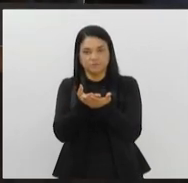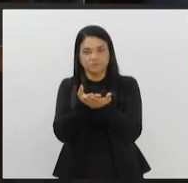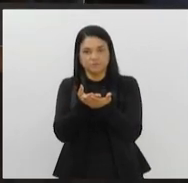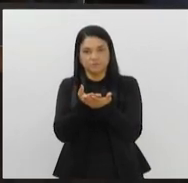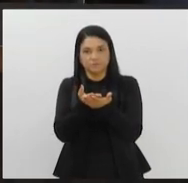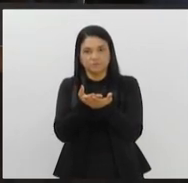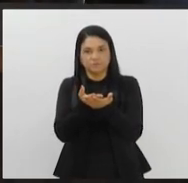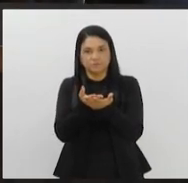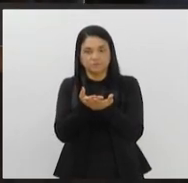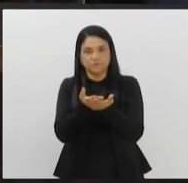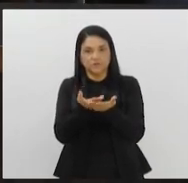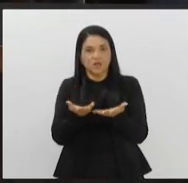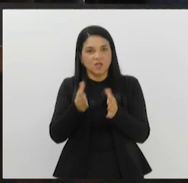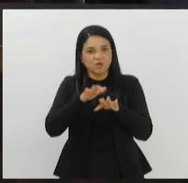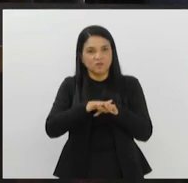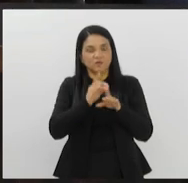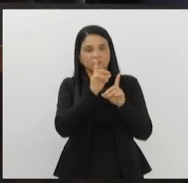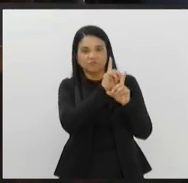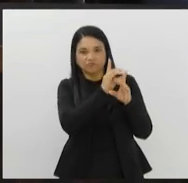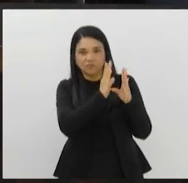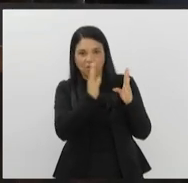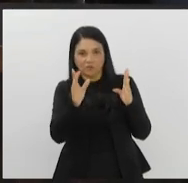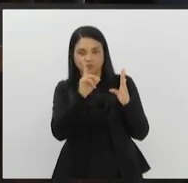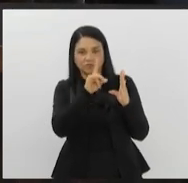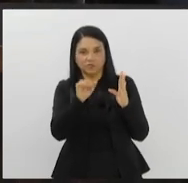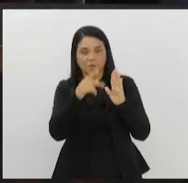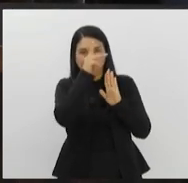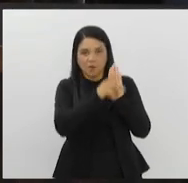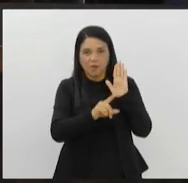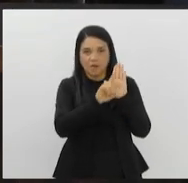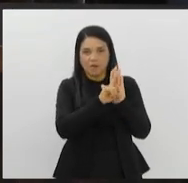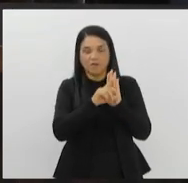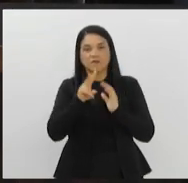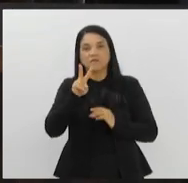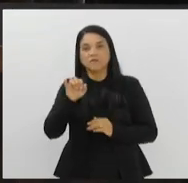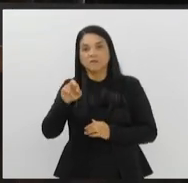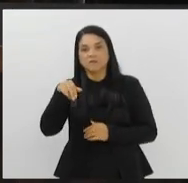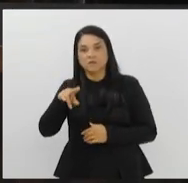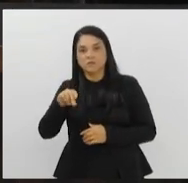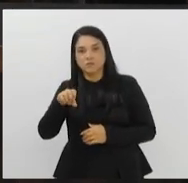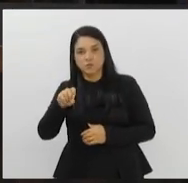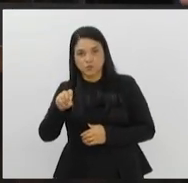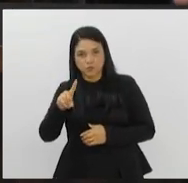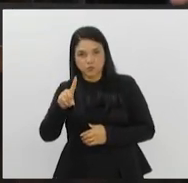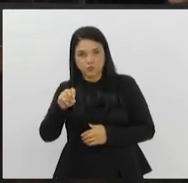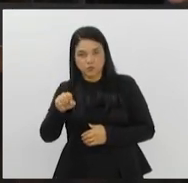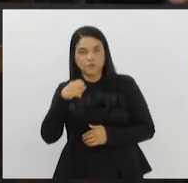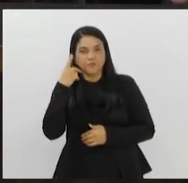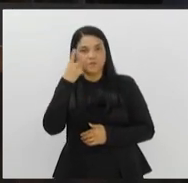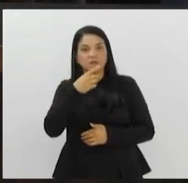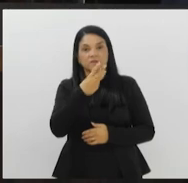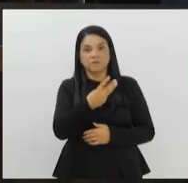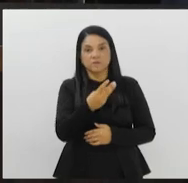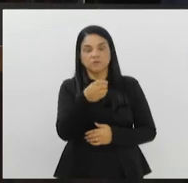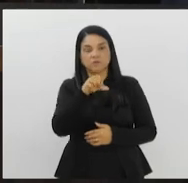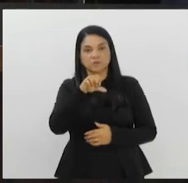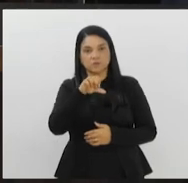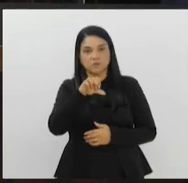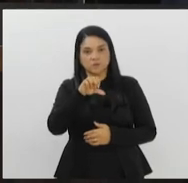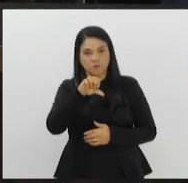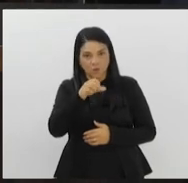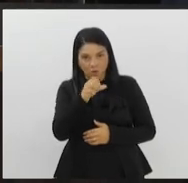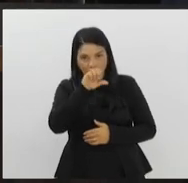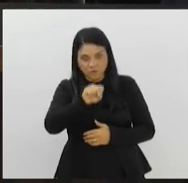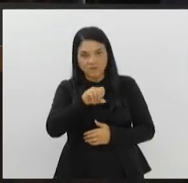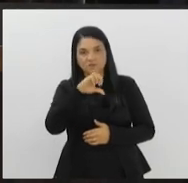Inclusão na ordem do dia do projeto de lei do deputado Vinícius Cozolino, 3.892 de 24. Os